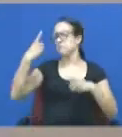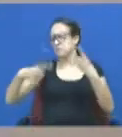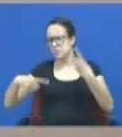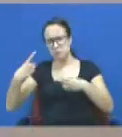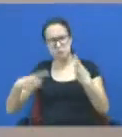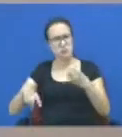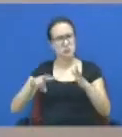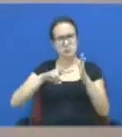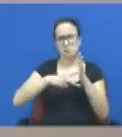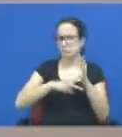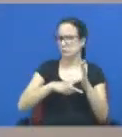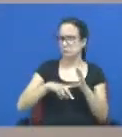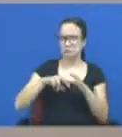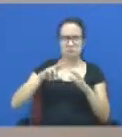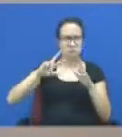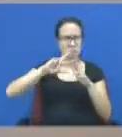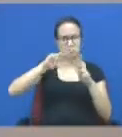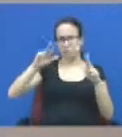que representantes,